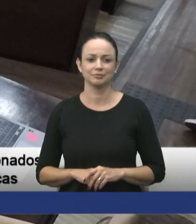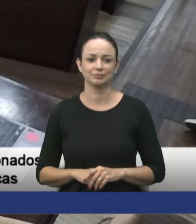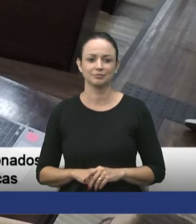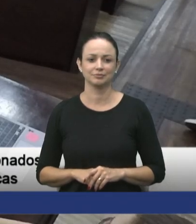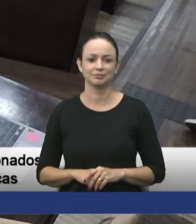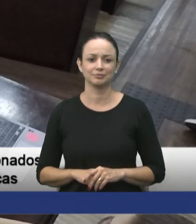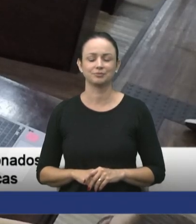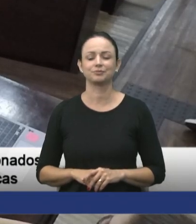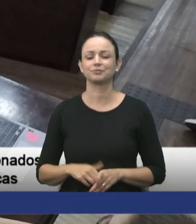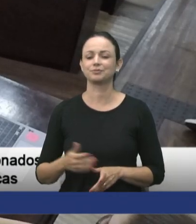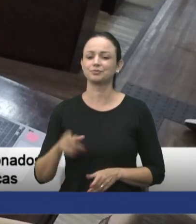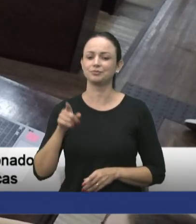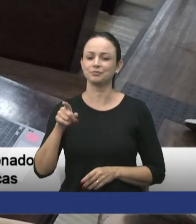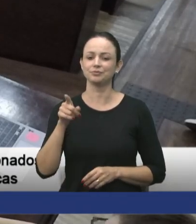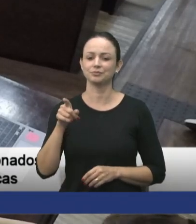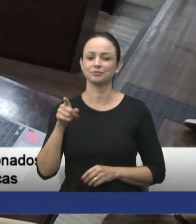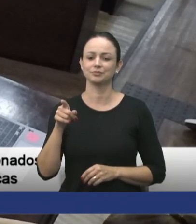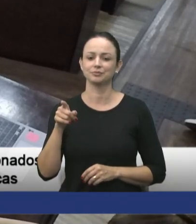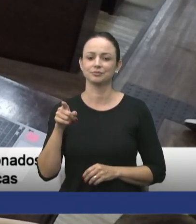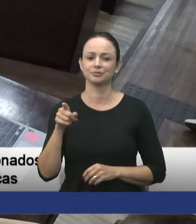Essa questão